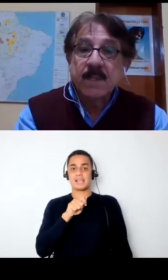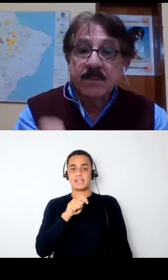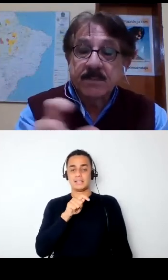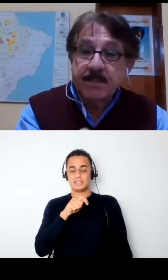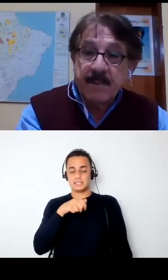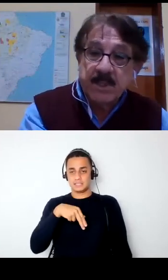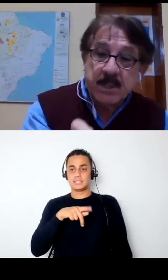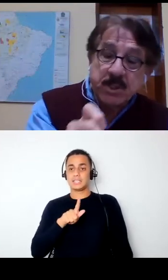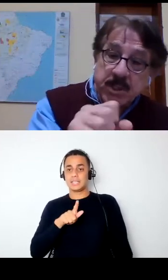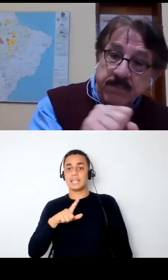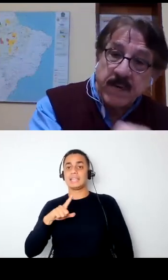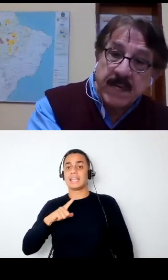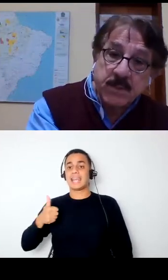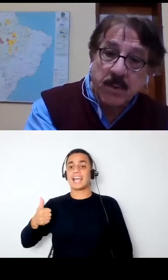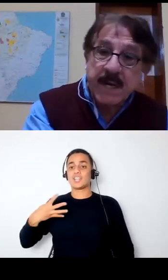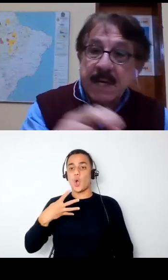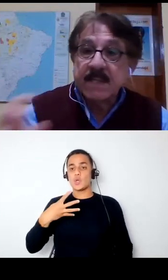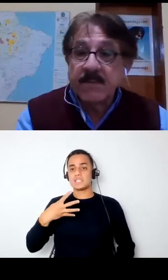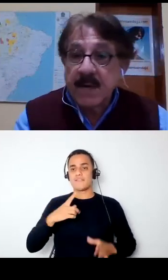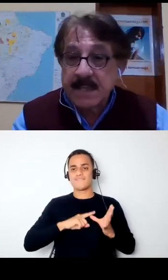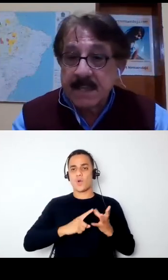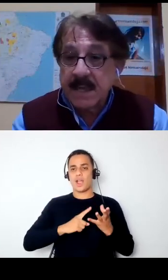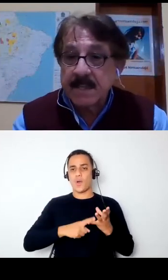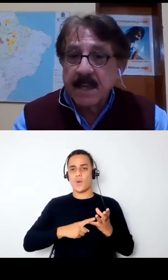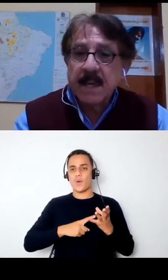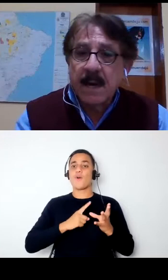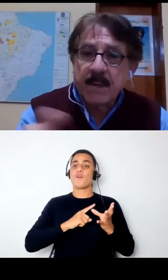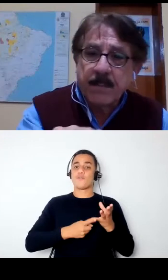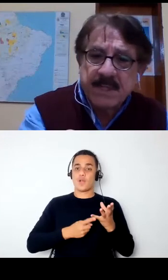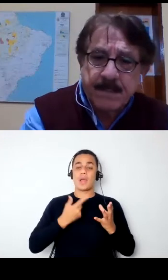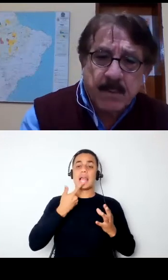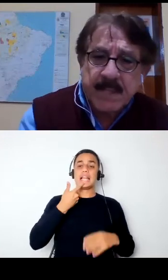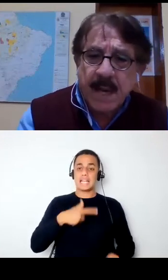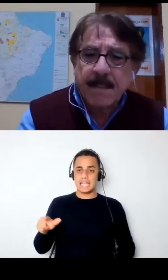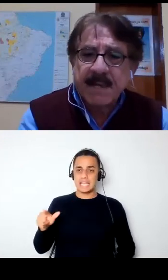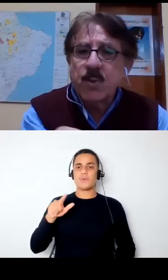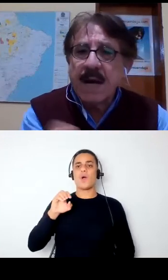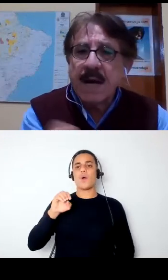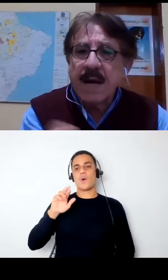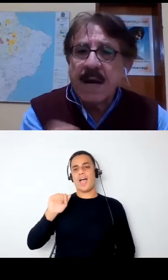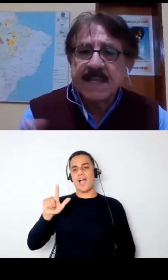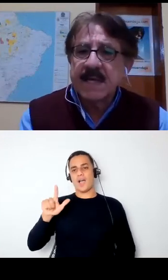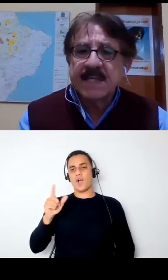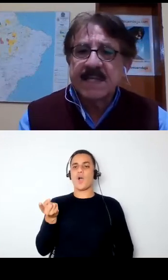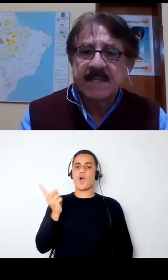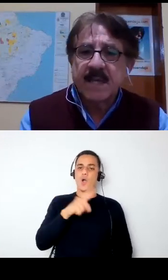línguas de vogais orais e vogais nasais. Alguém pode se perguntar, mas o